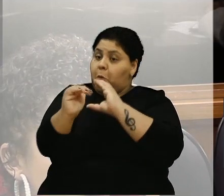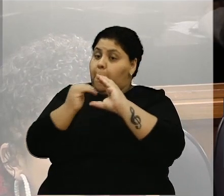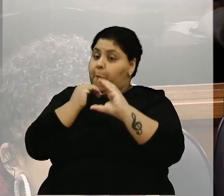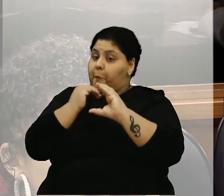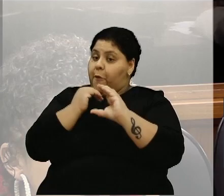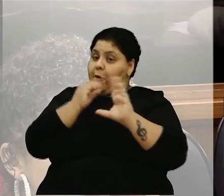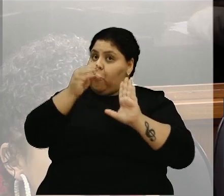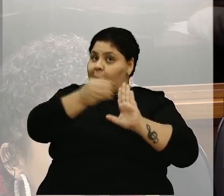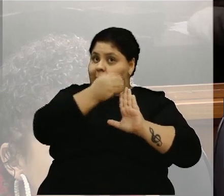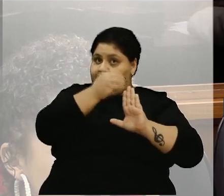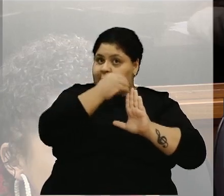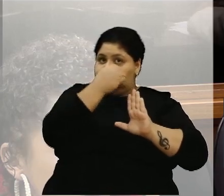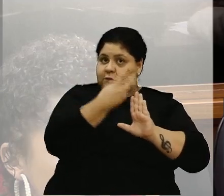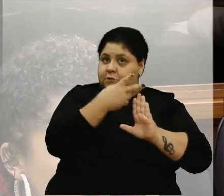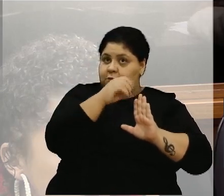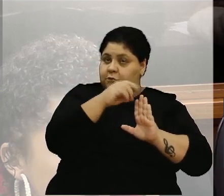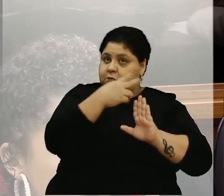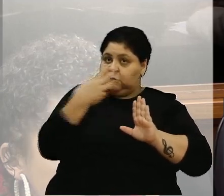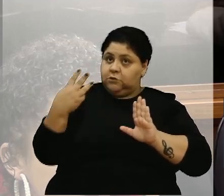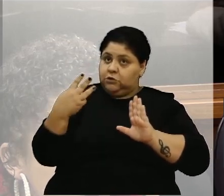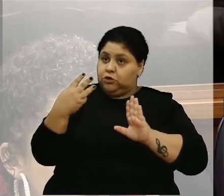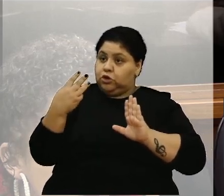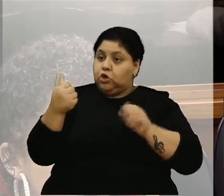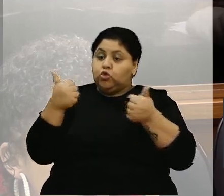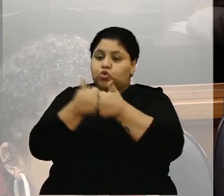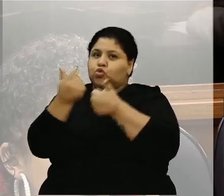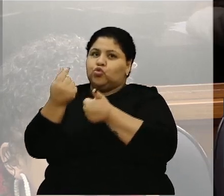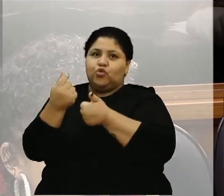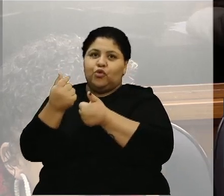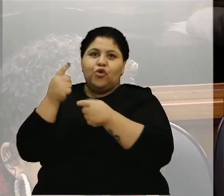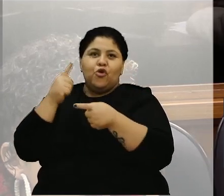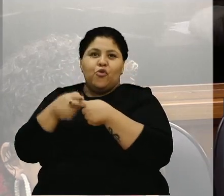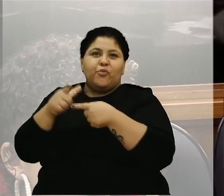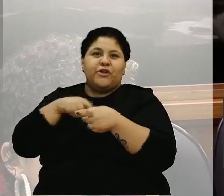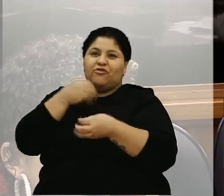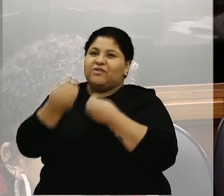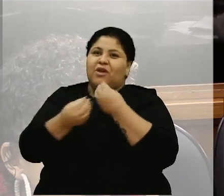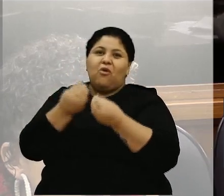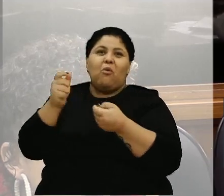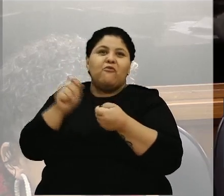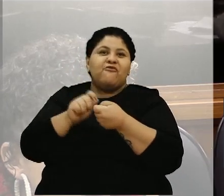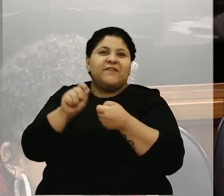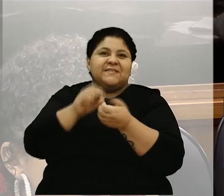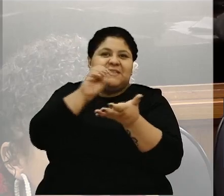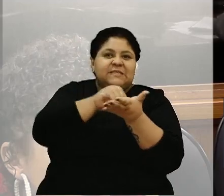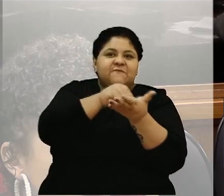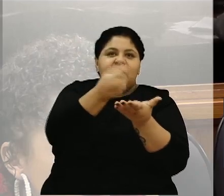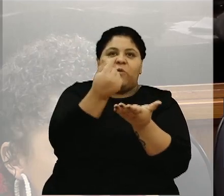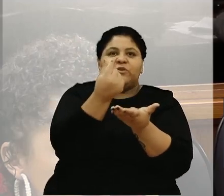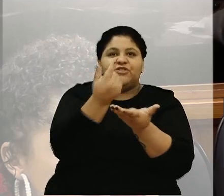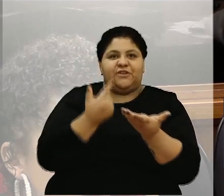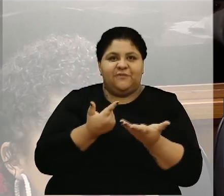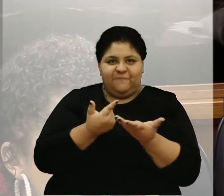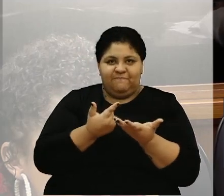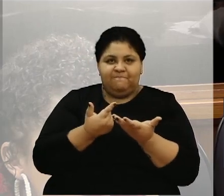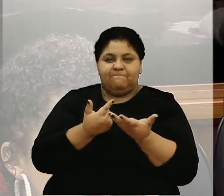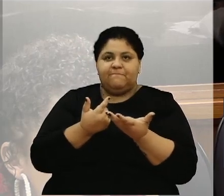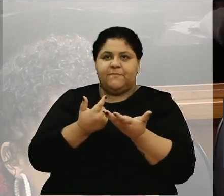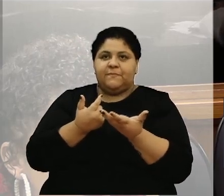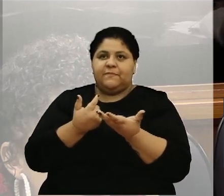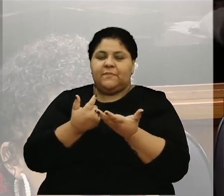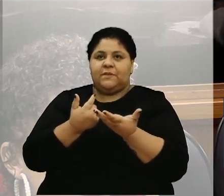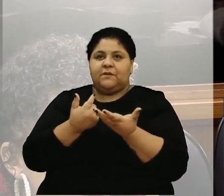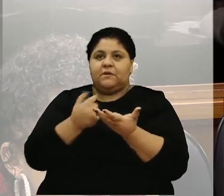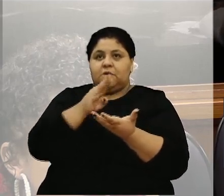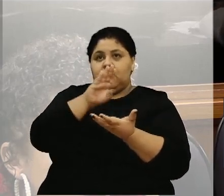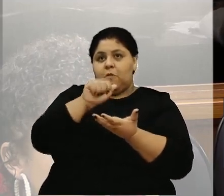de 2024 com recurso, porque sem recurso não existe, gente? Sem recurso, eu quero citar aqui o Bagé,